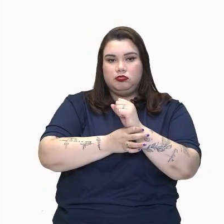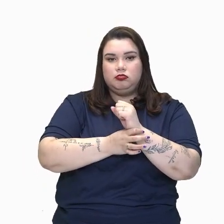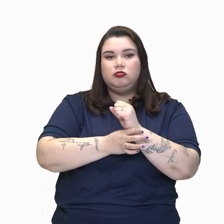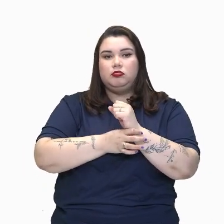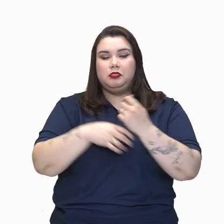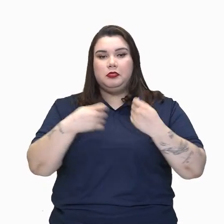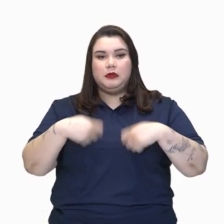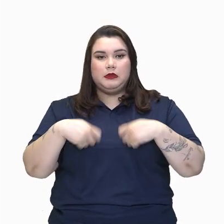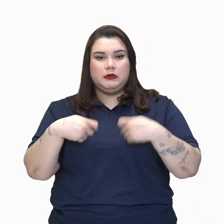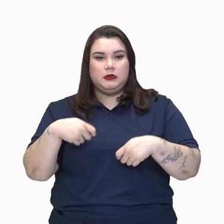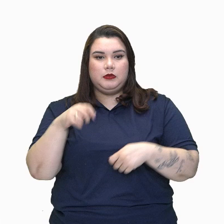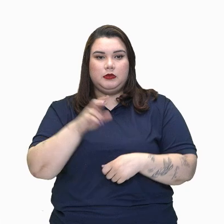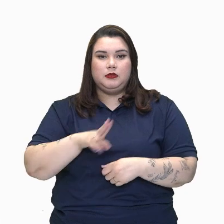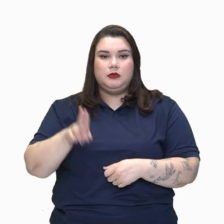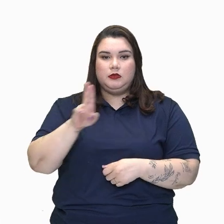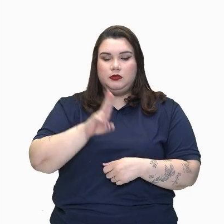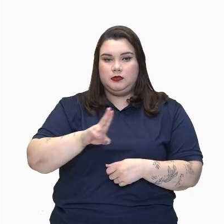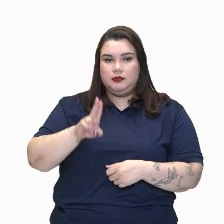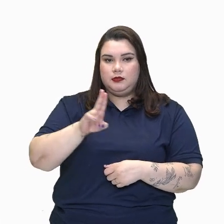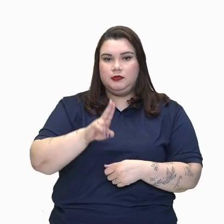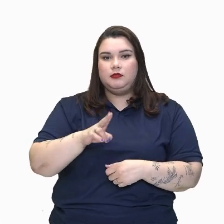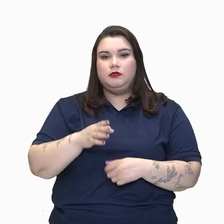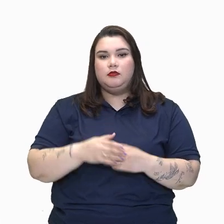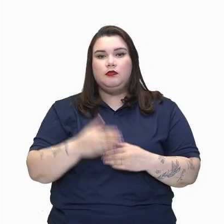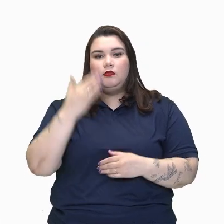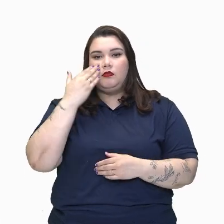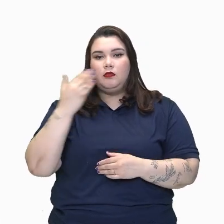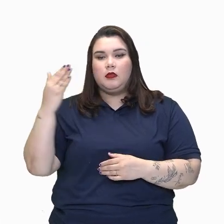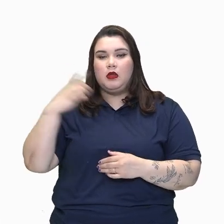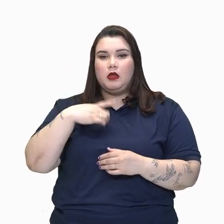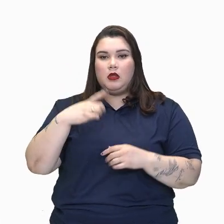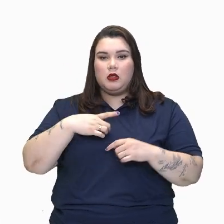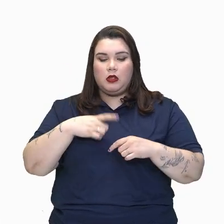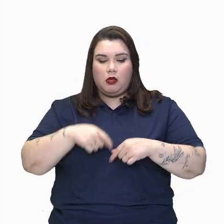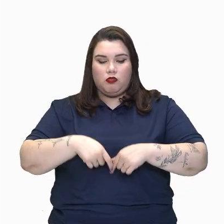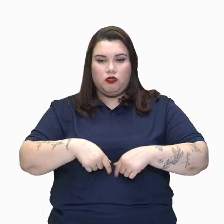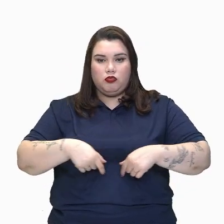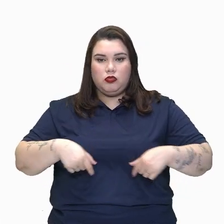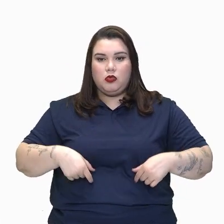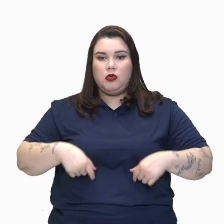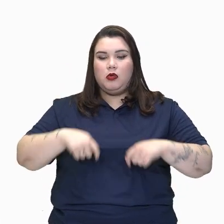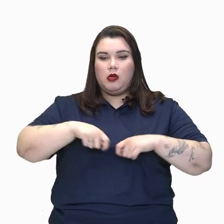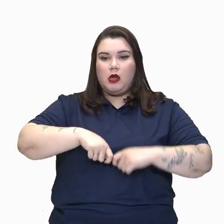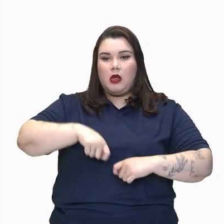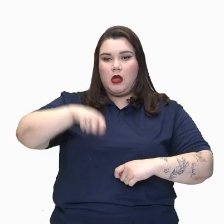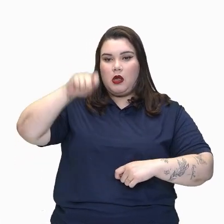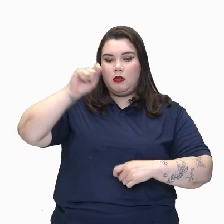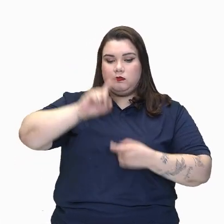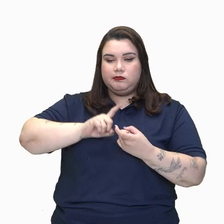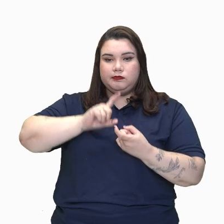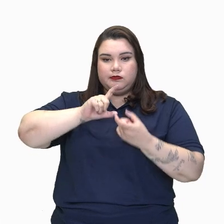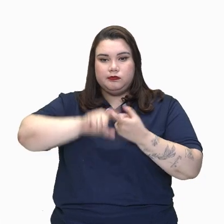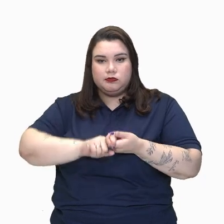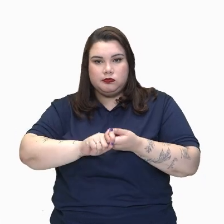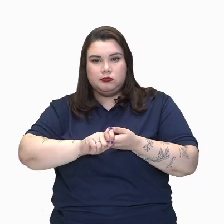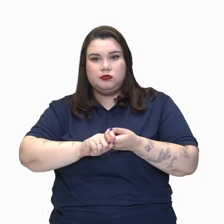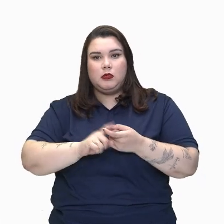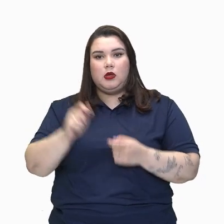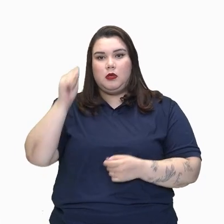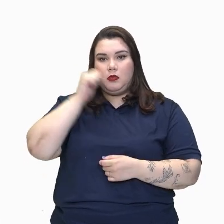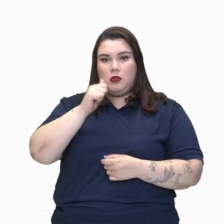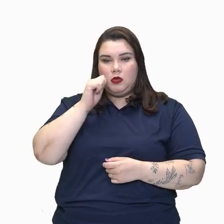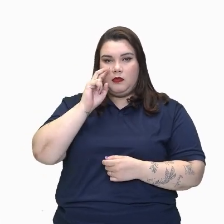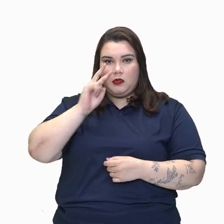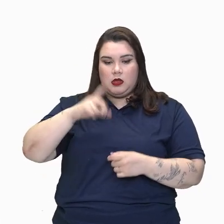Tá aí, ó, ele tá usando aí um cinto, está sendo preso por um cabo, né? Tá vendo a moça ao lado direito aí, ó? Ela tá presa aí na